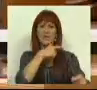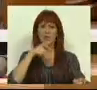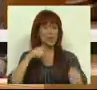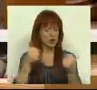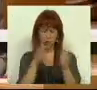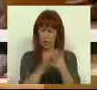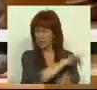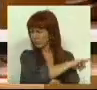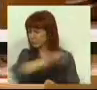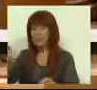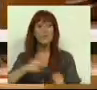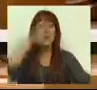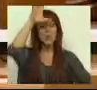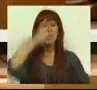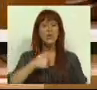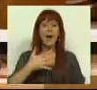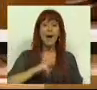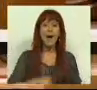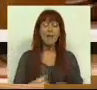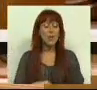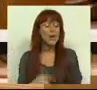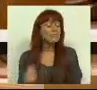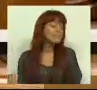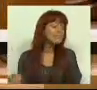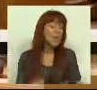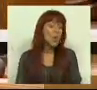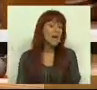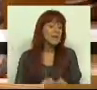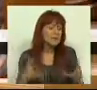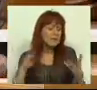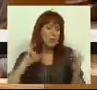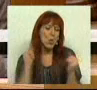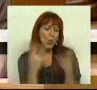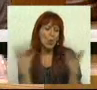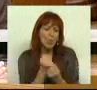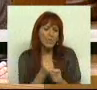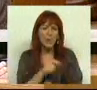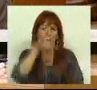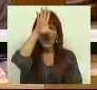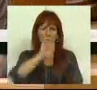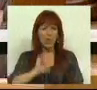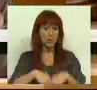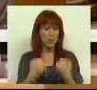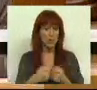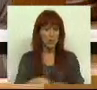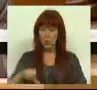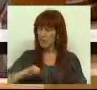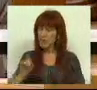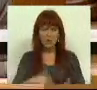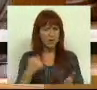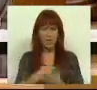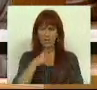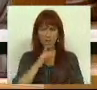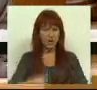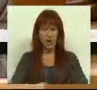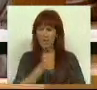com toda a linha, e que o Governo pretende que seja um mote para definhar de vez o Estado Social. Os verdes sempre